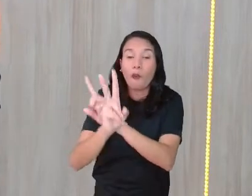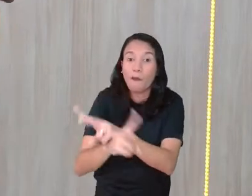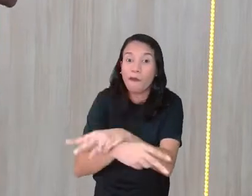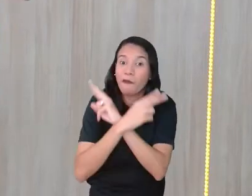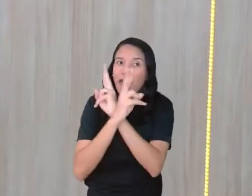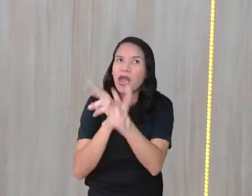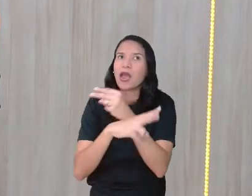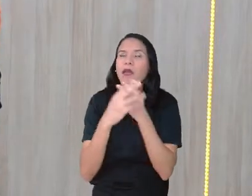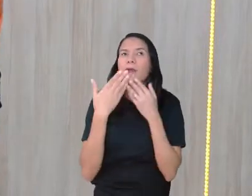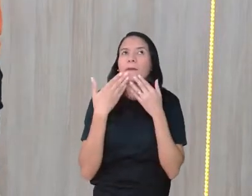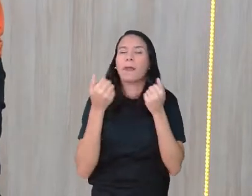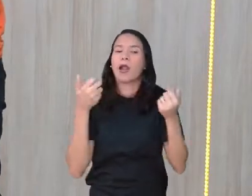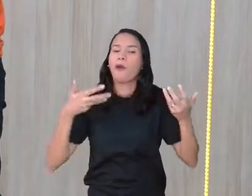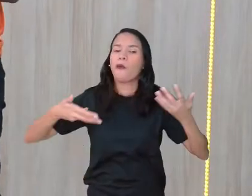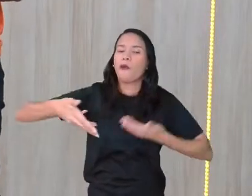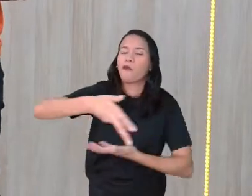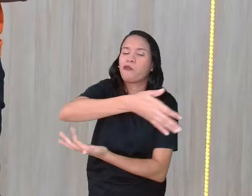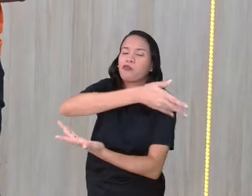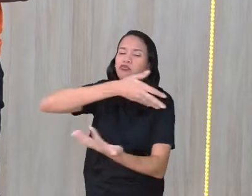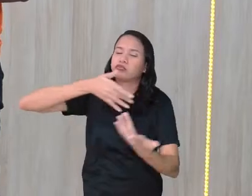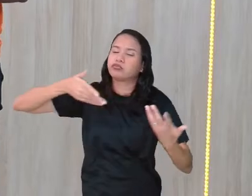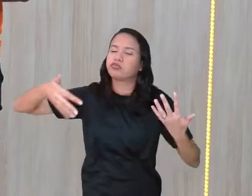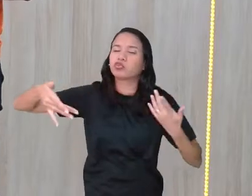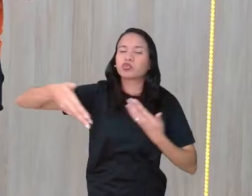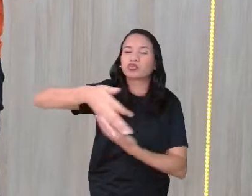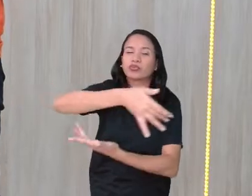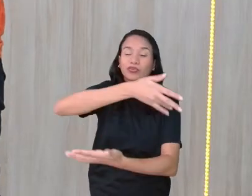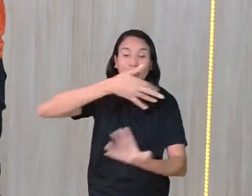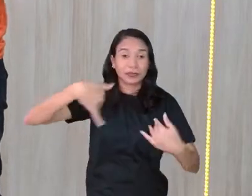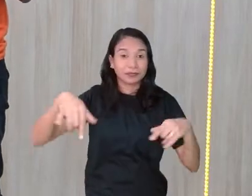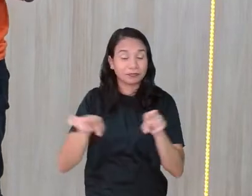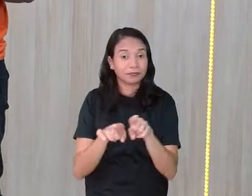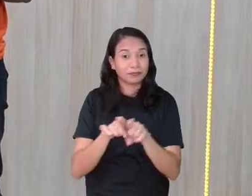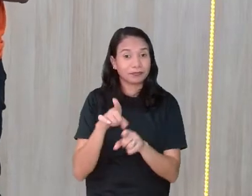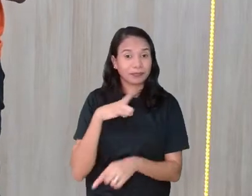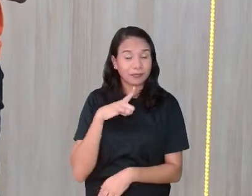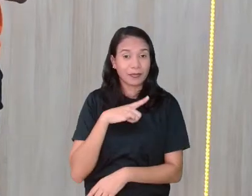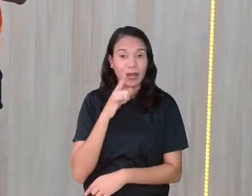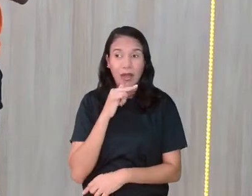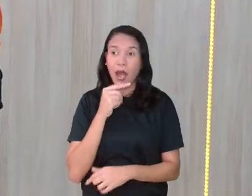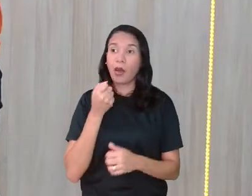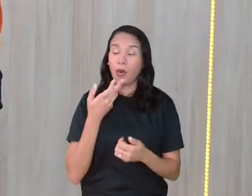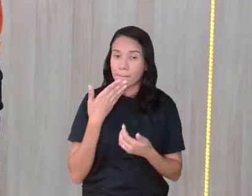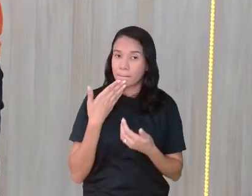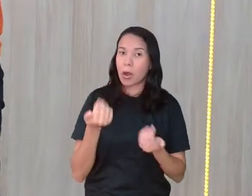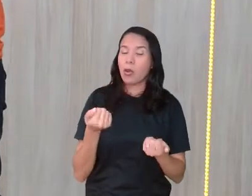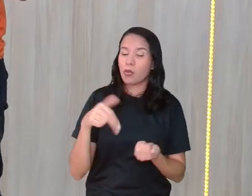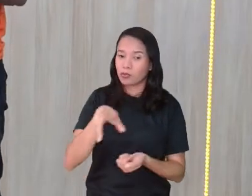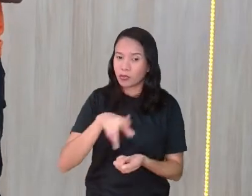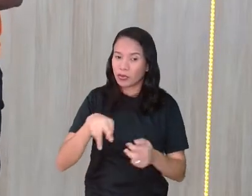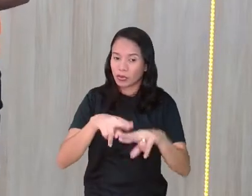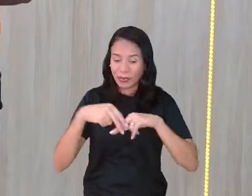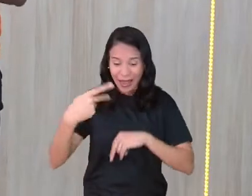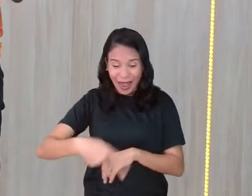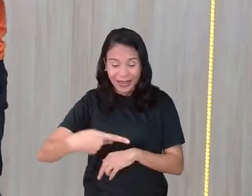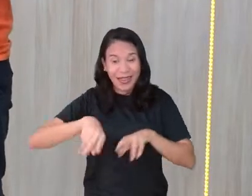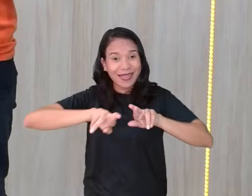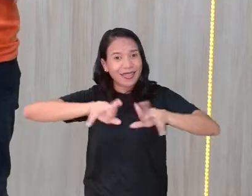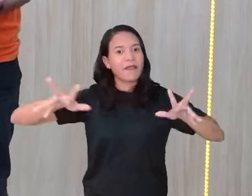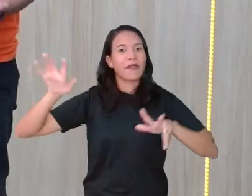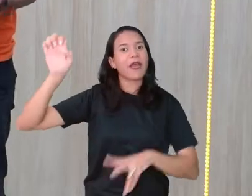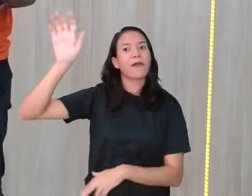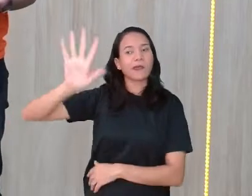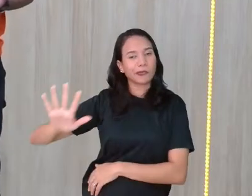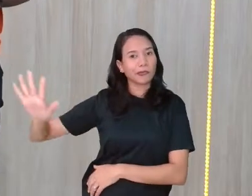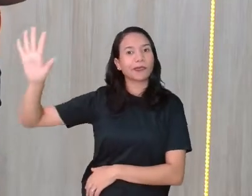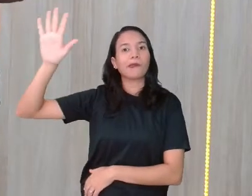que tem uma forma melhor de escoar a água, né? Por quê? Porque aqui é um ambiente diferente lá do